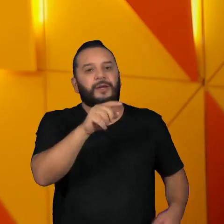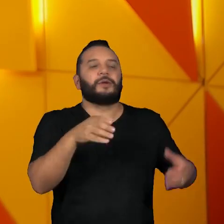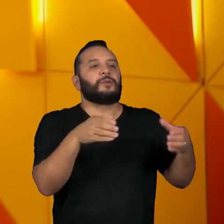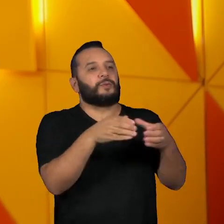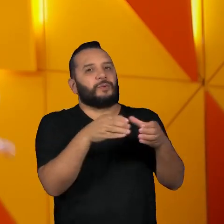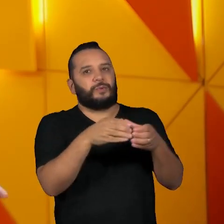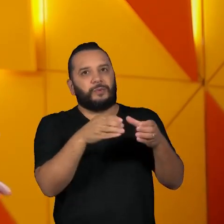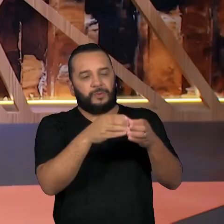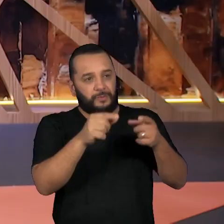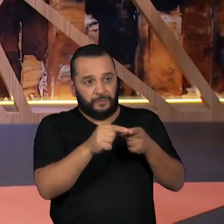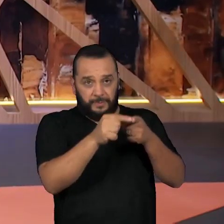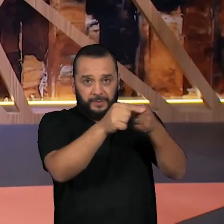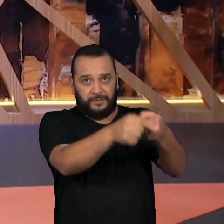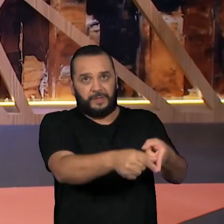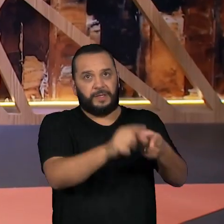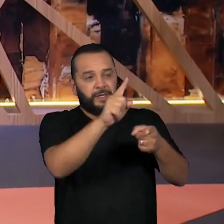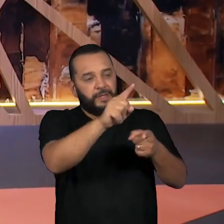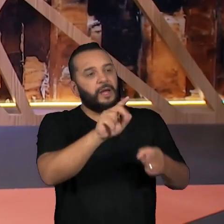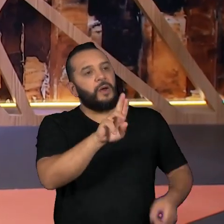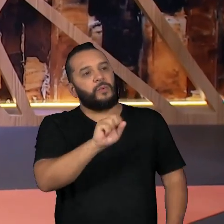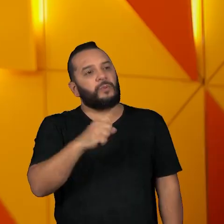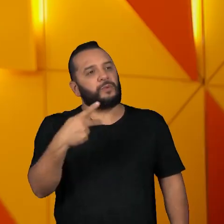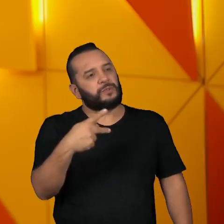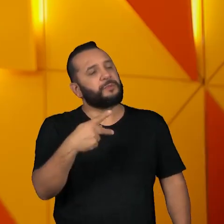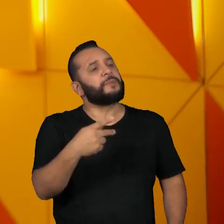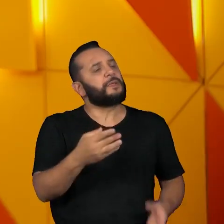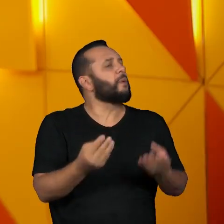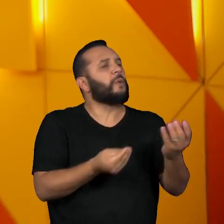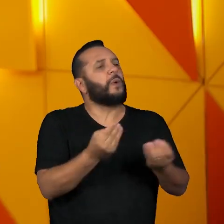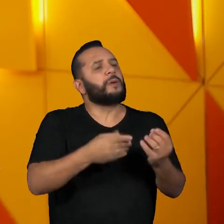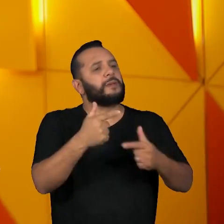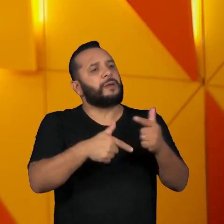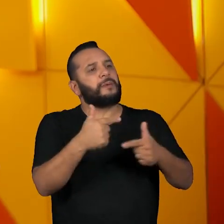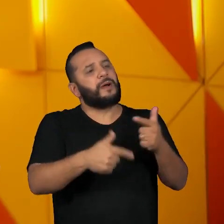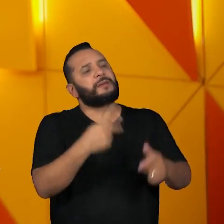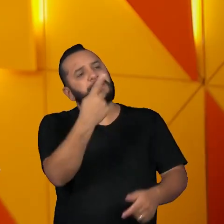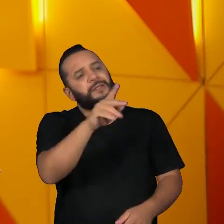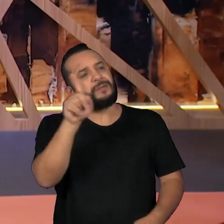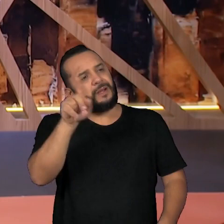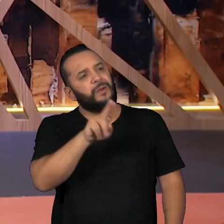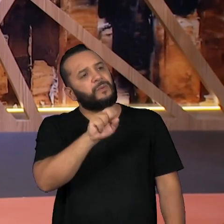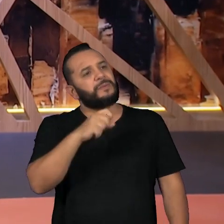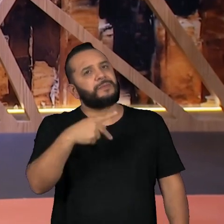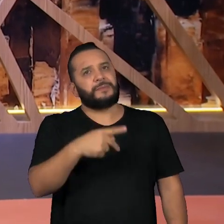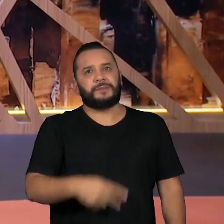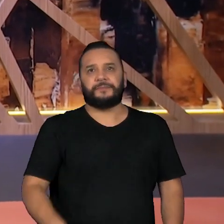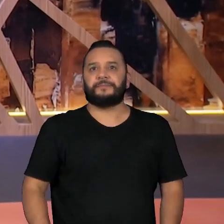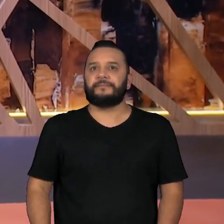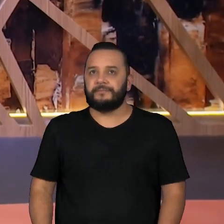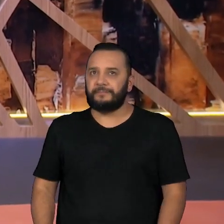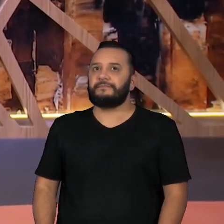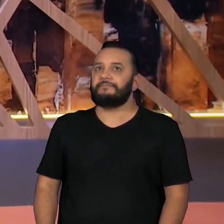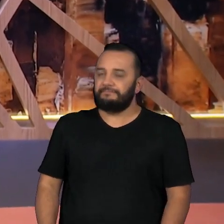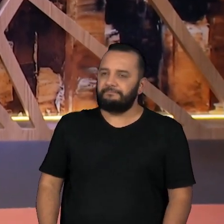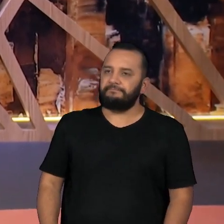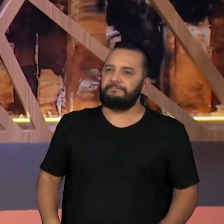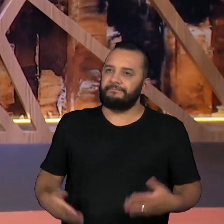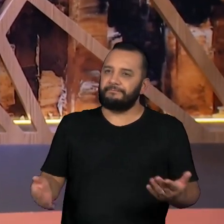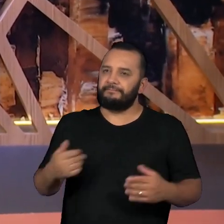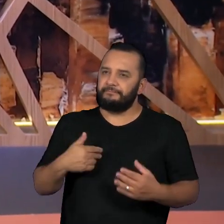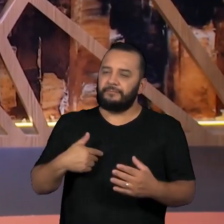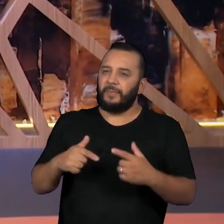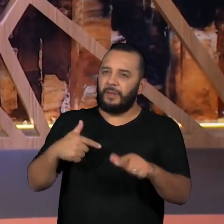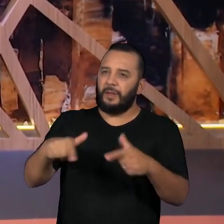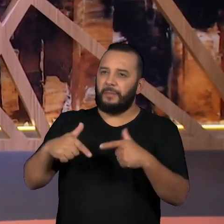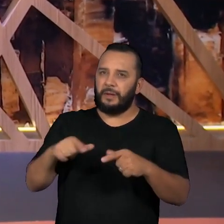Culturais Periféricos da USP. Juninho, conta pra gente, que trabalho é esse que vocês estão desenvolvendo lá? Bom, esse é um trabalho